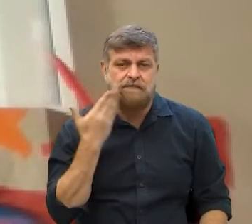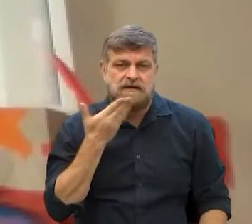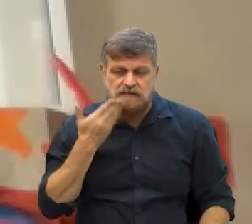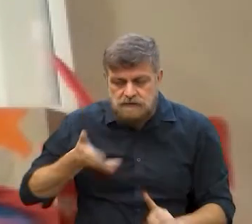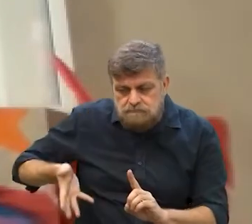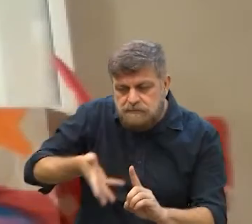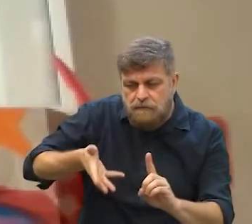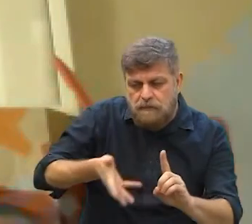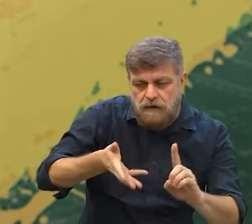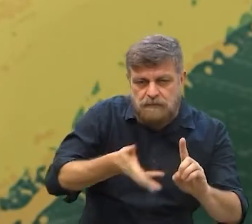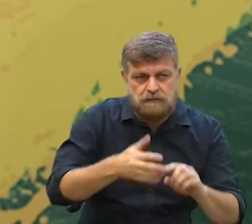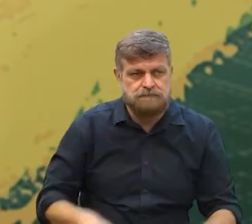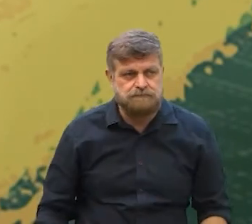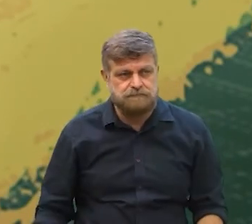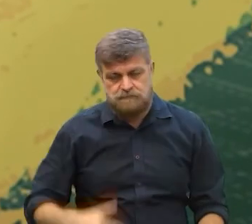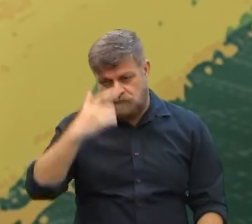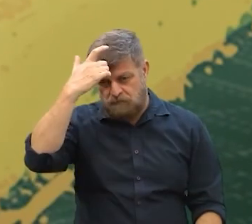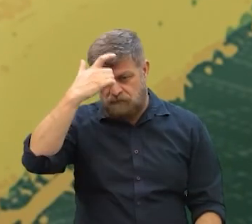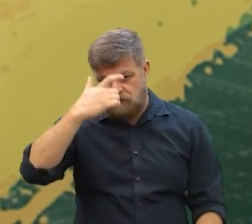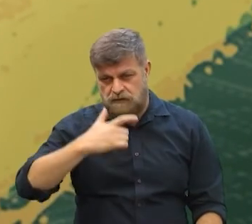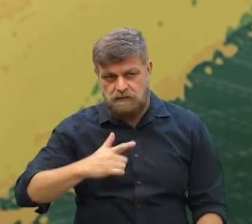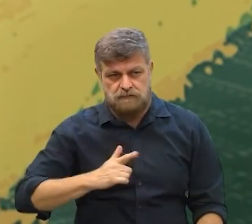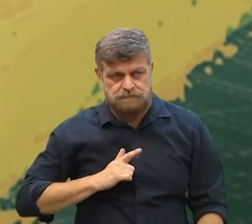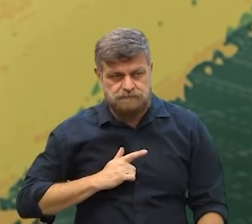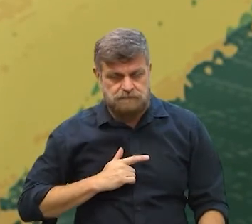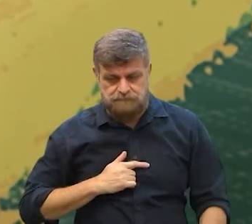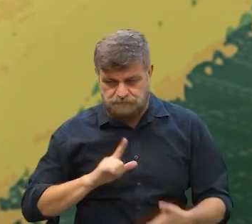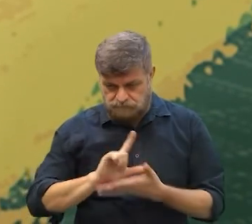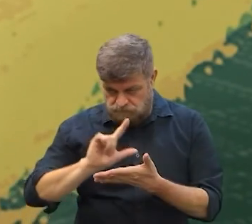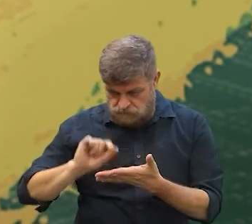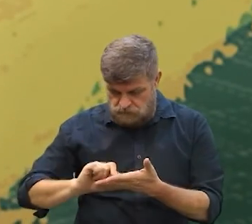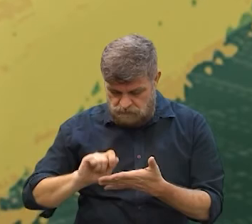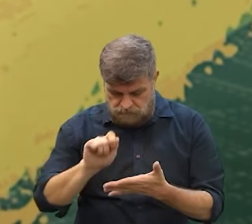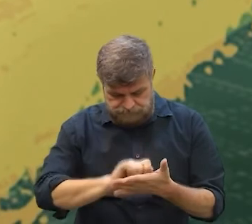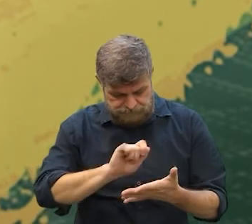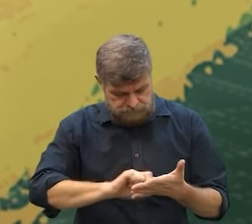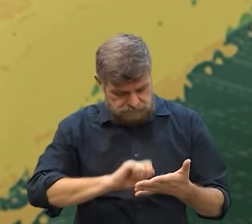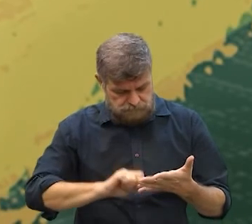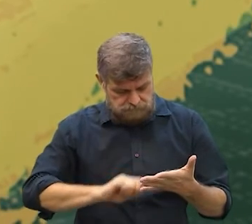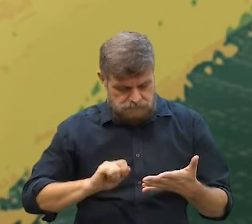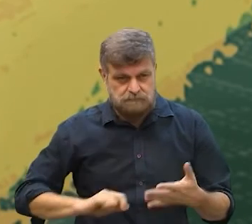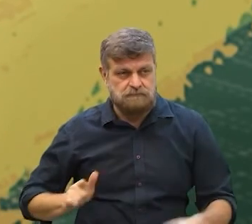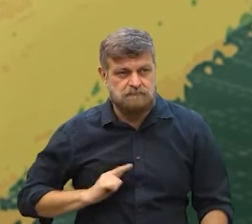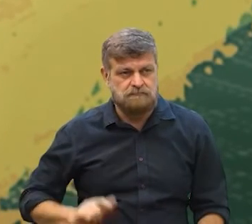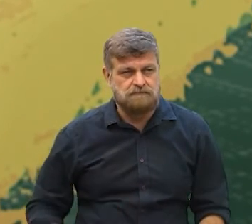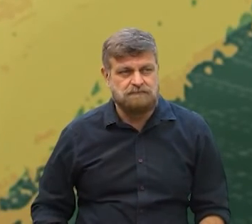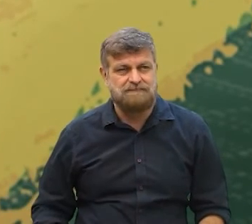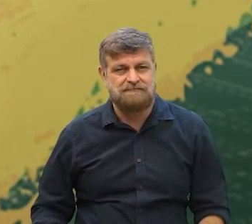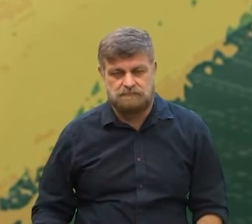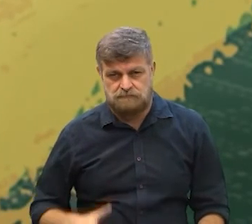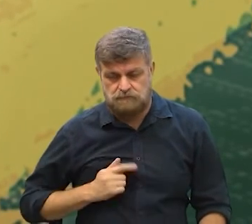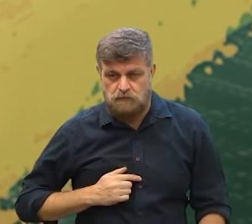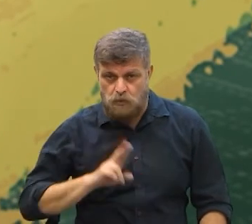facilitada. Eu estou, inclusive, com o artigo aqui da senhora, Inclusão, Diferença e Deficiência, não é? Sentidos,